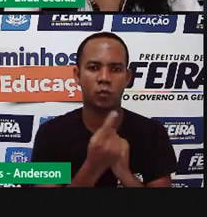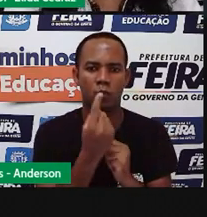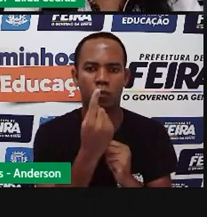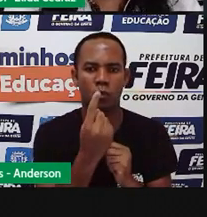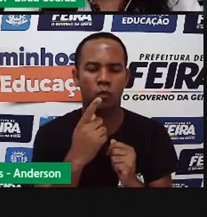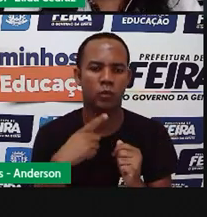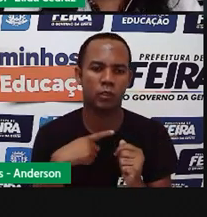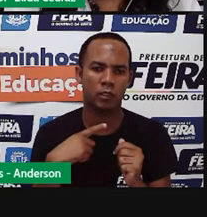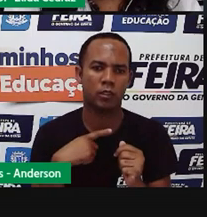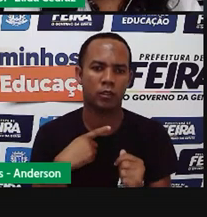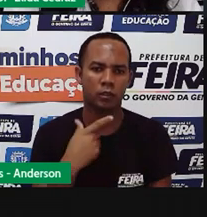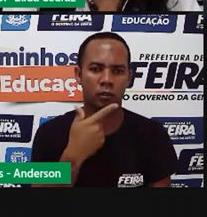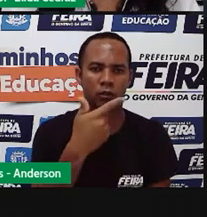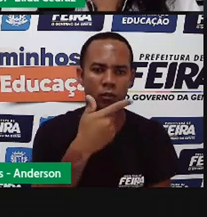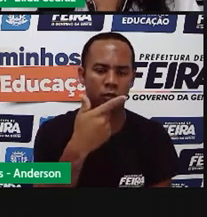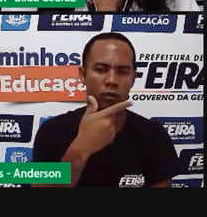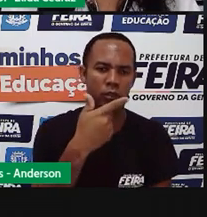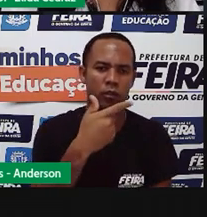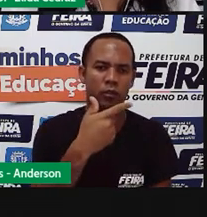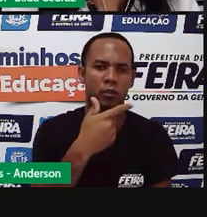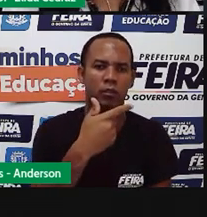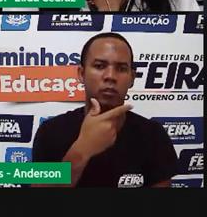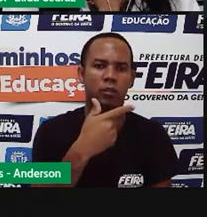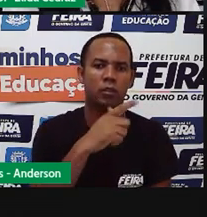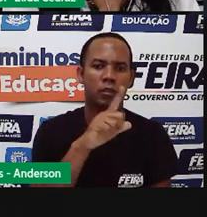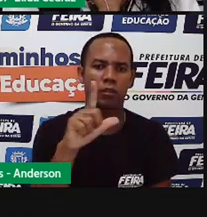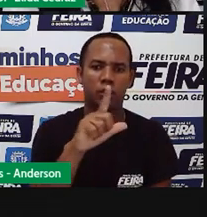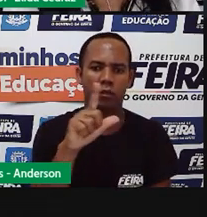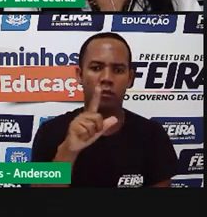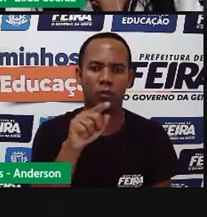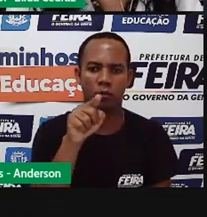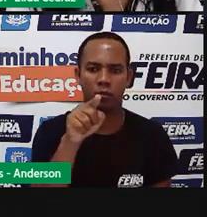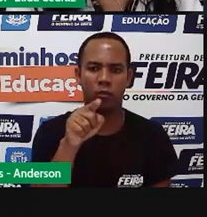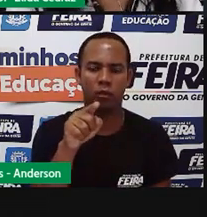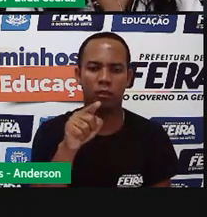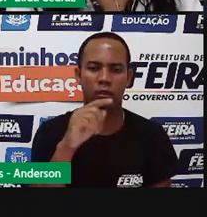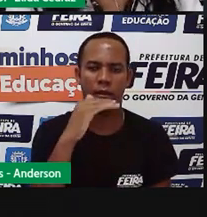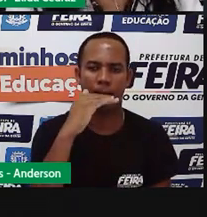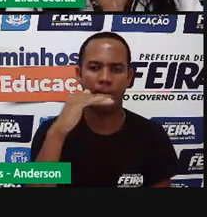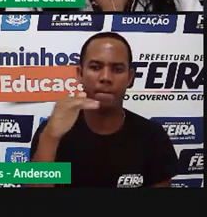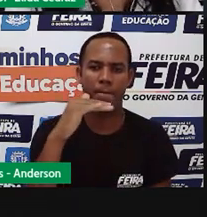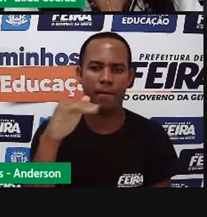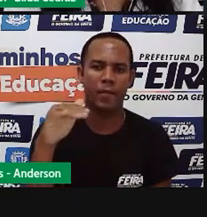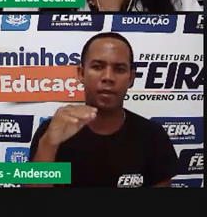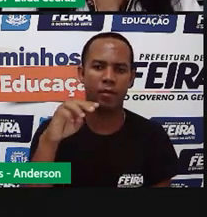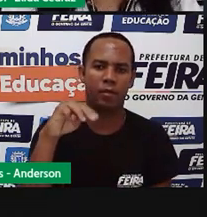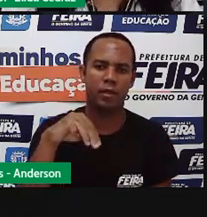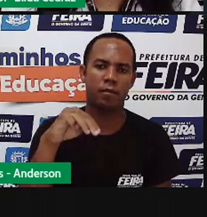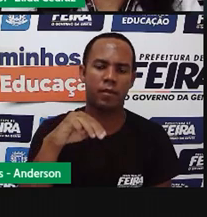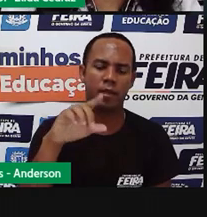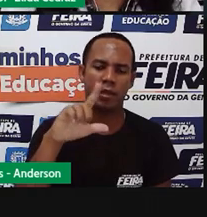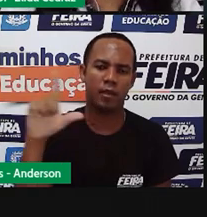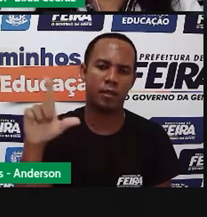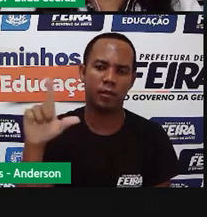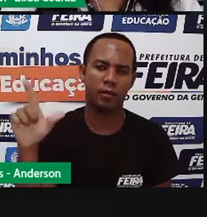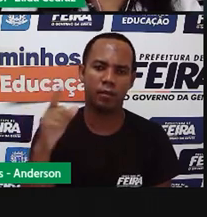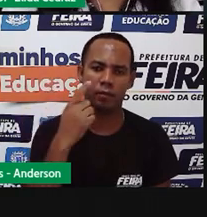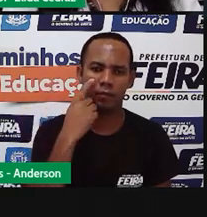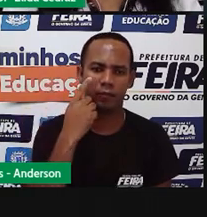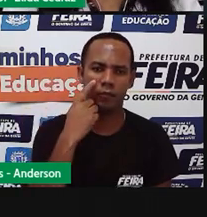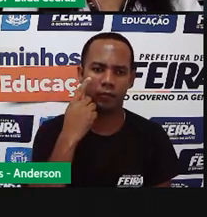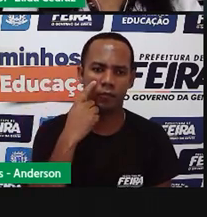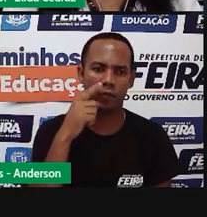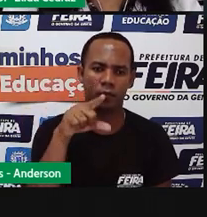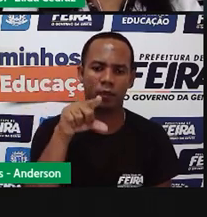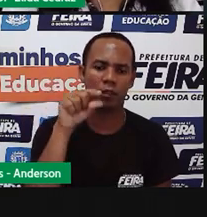tem 2 litros e na outra meio litro, que é 500 ml. Nós vamos marcar